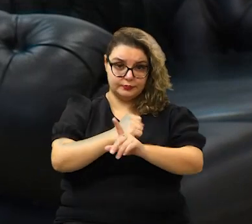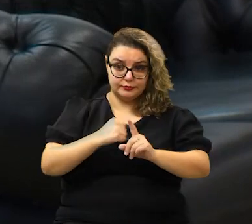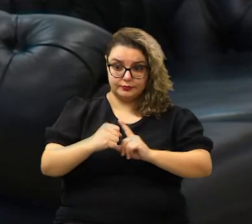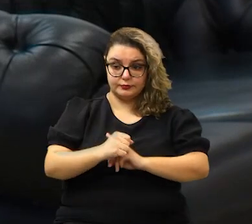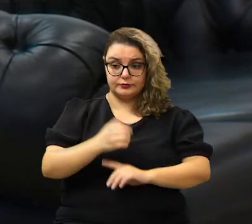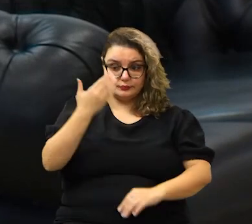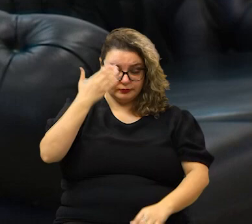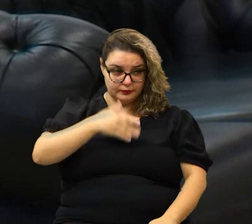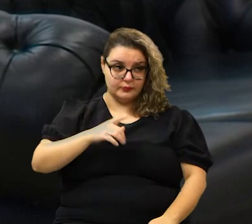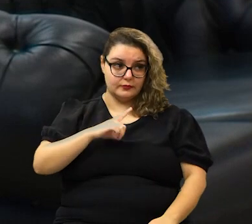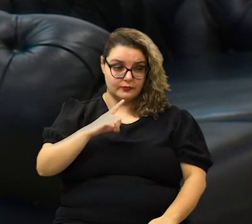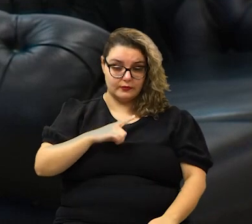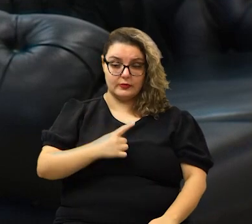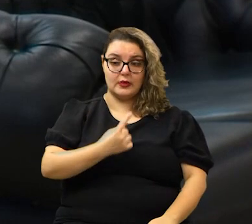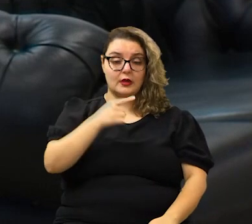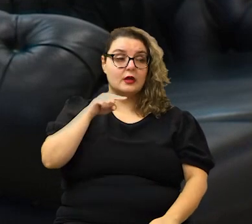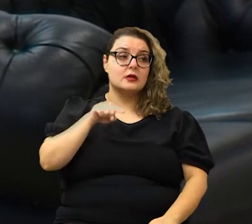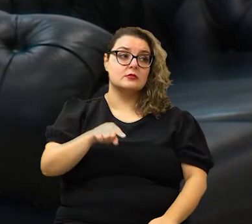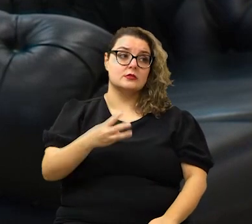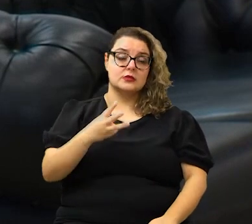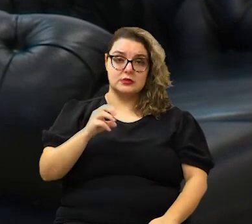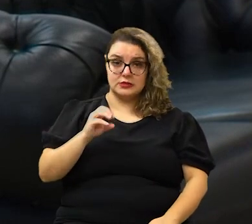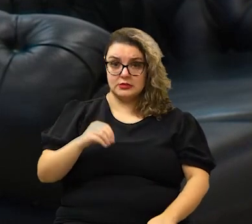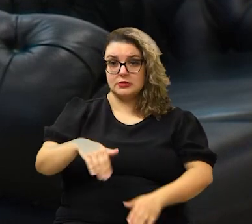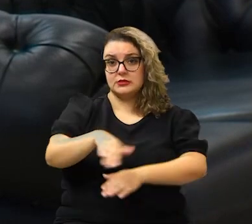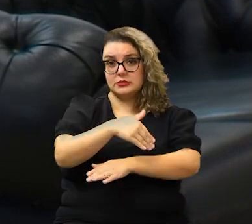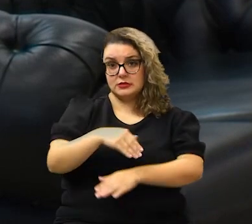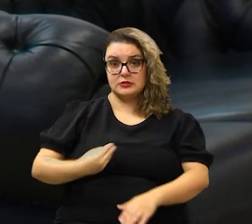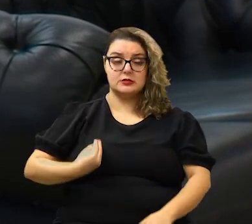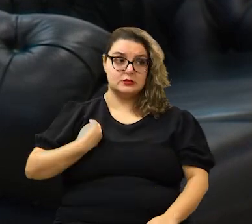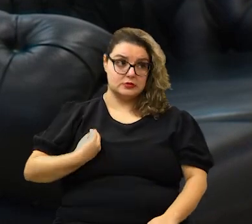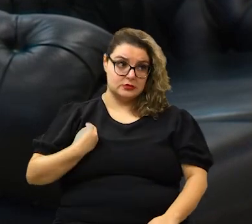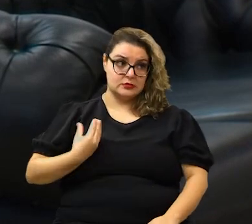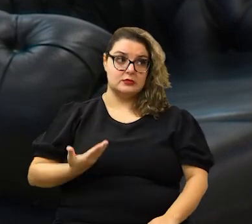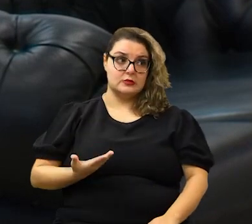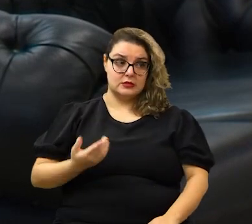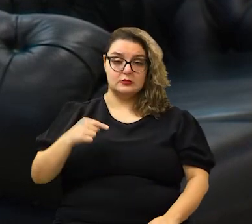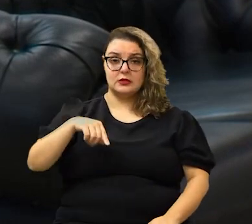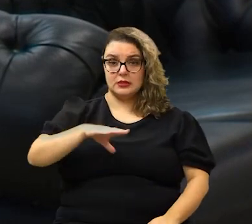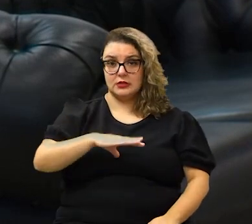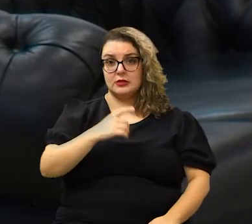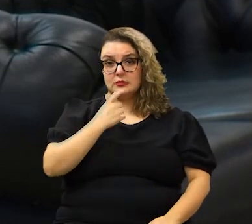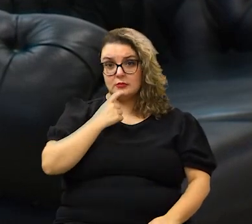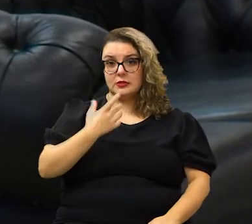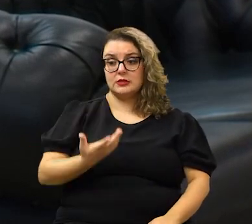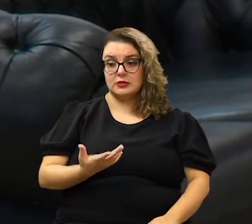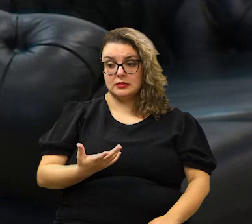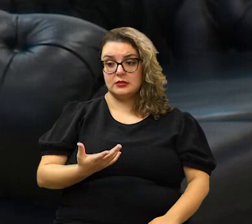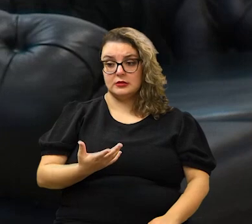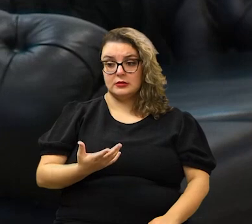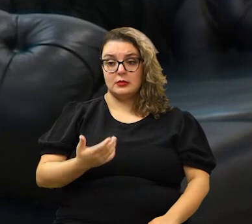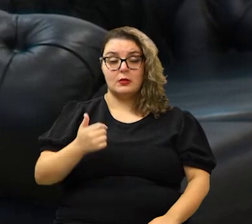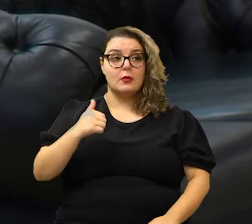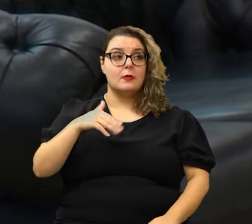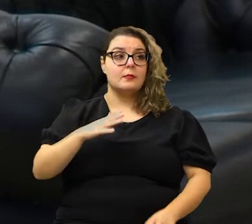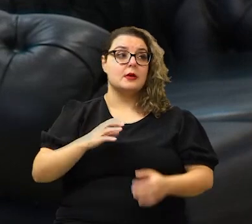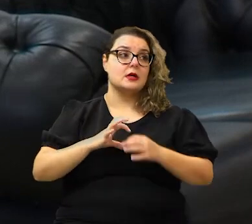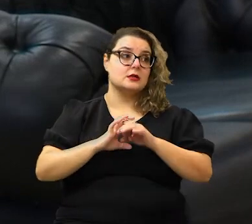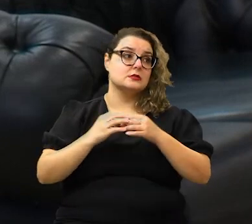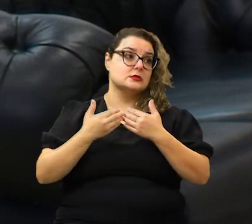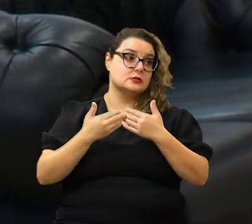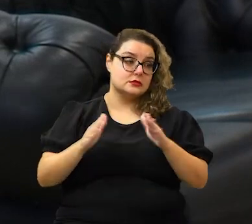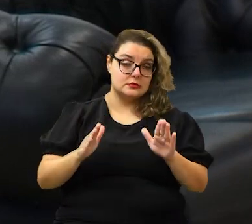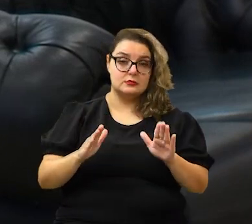Assistência constatou a presença de 1.300 moradores em situação de rua em Campinas. Eles estão